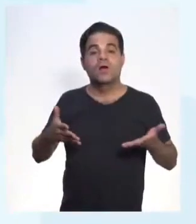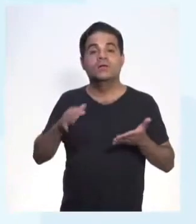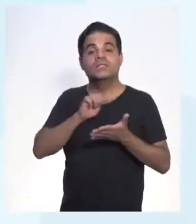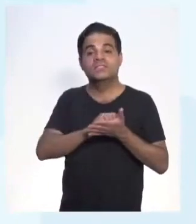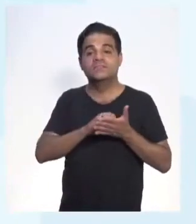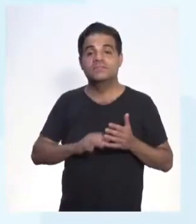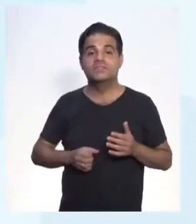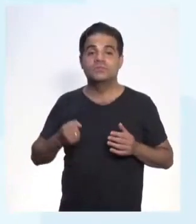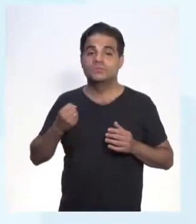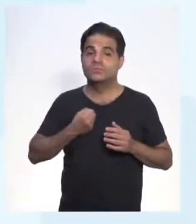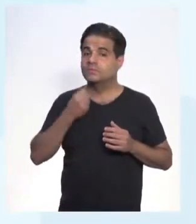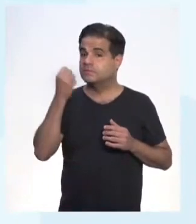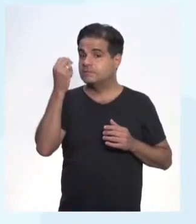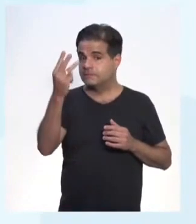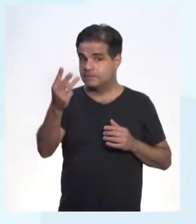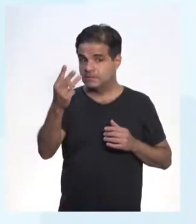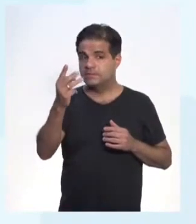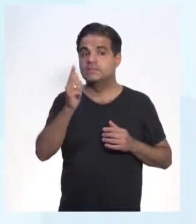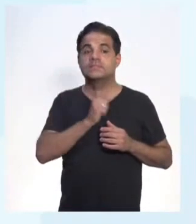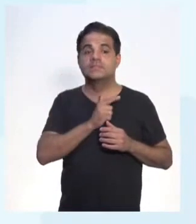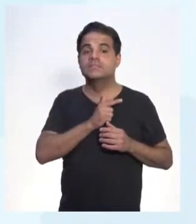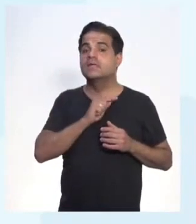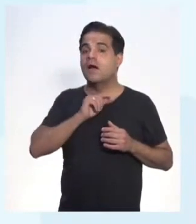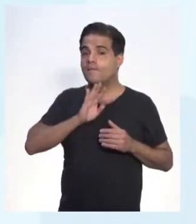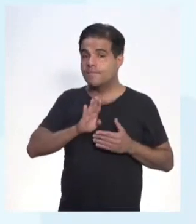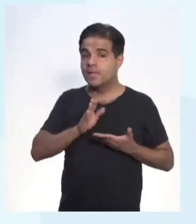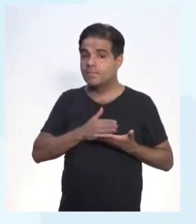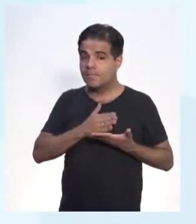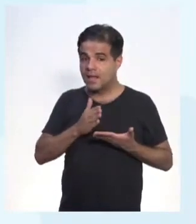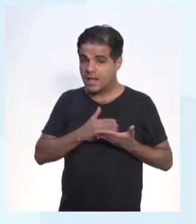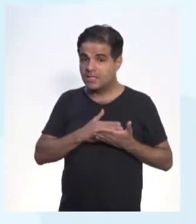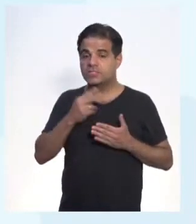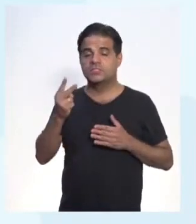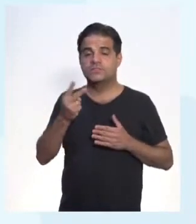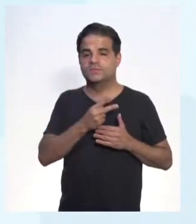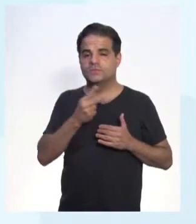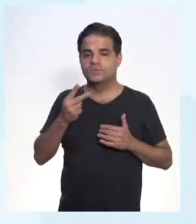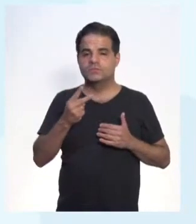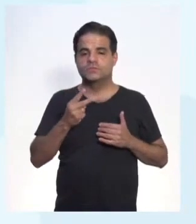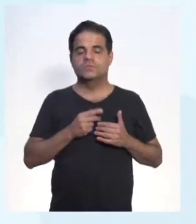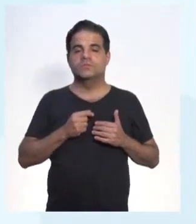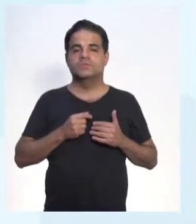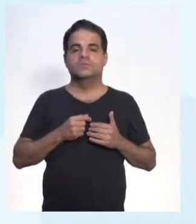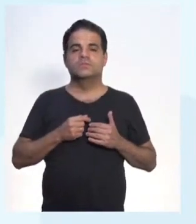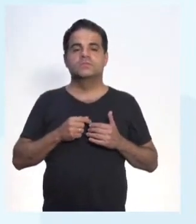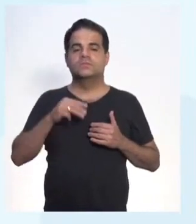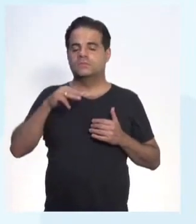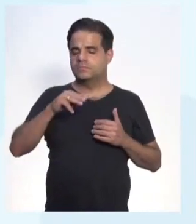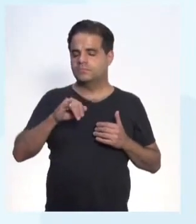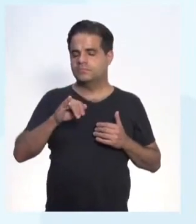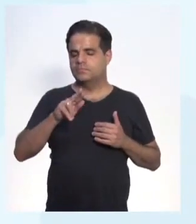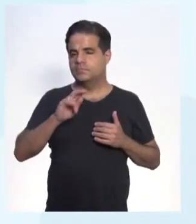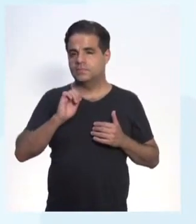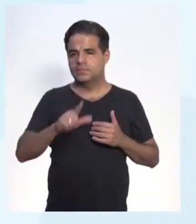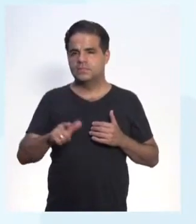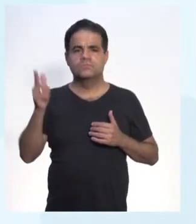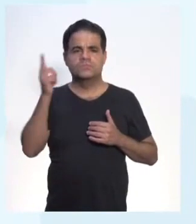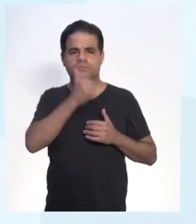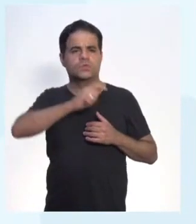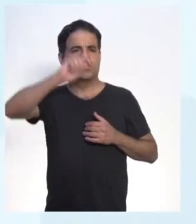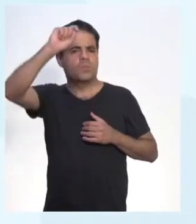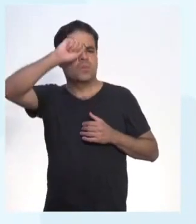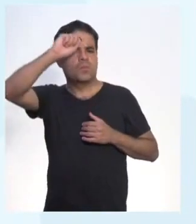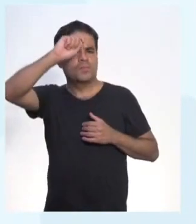Atividade 3, item B, da página 22. Miguel ganhou um boné do